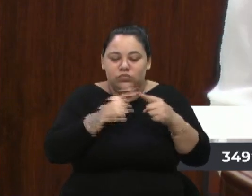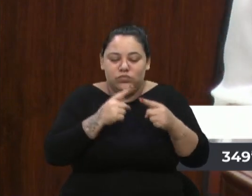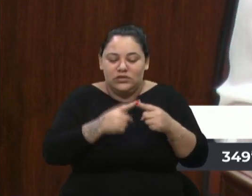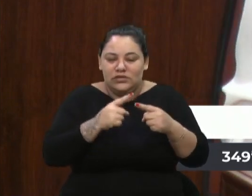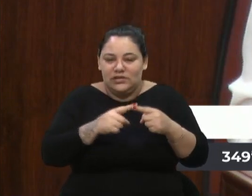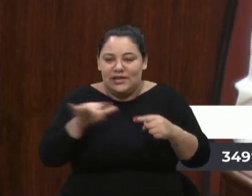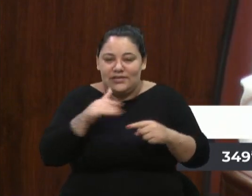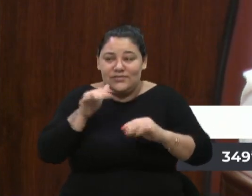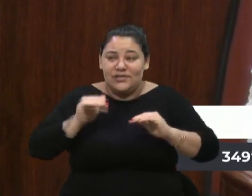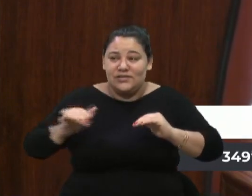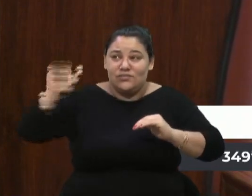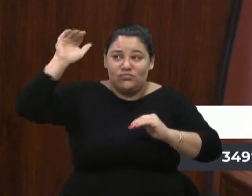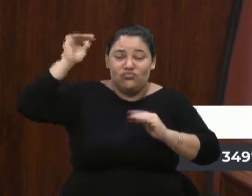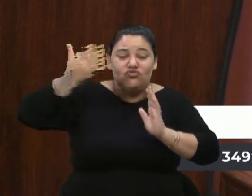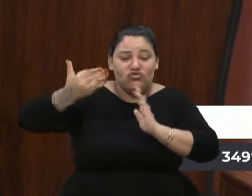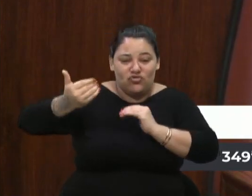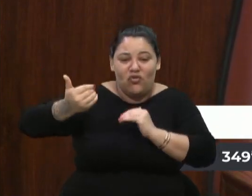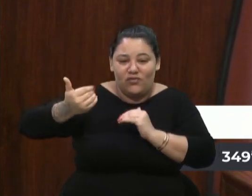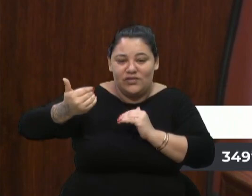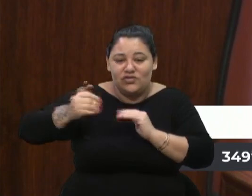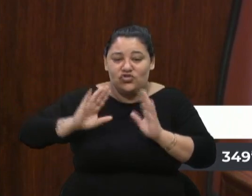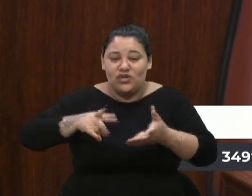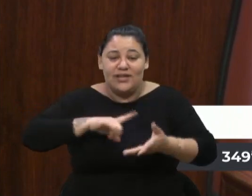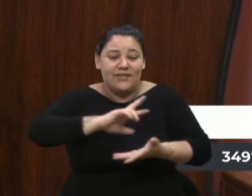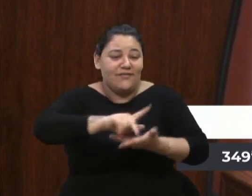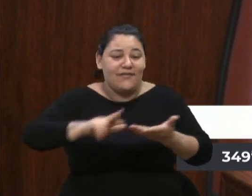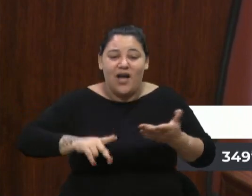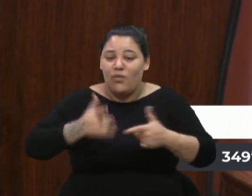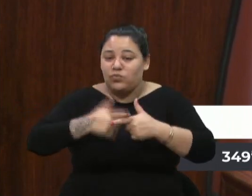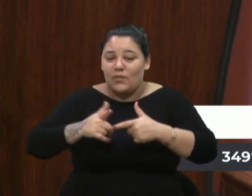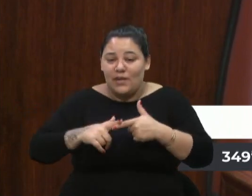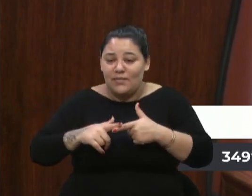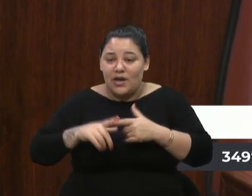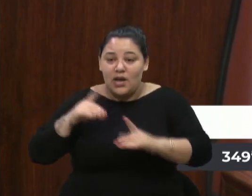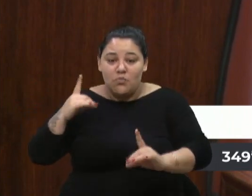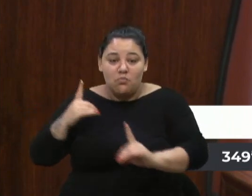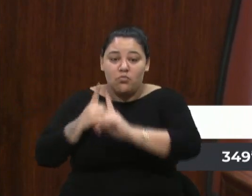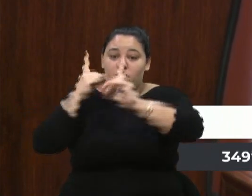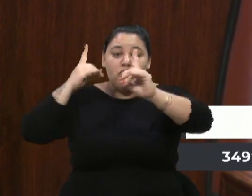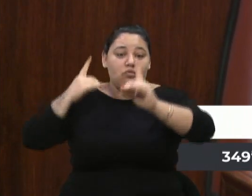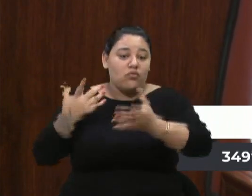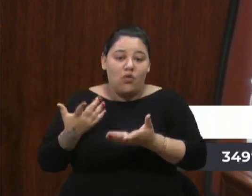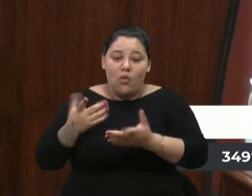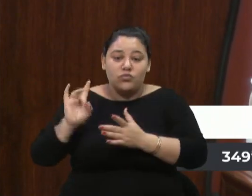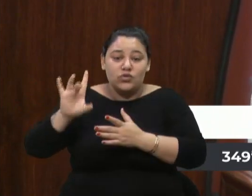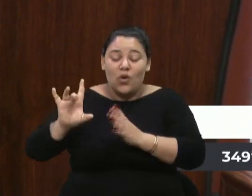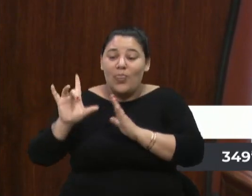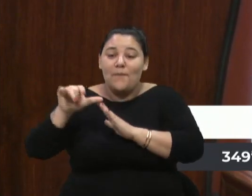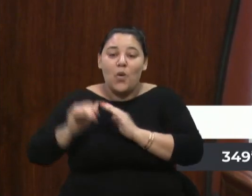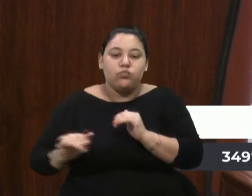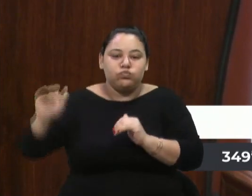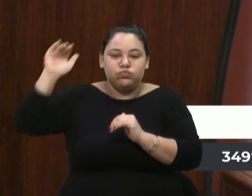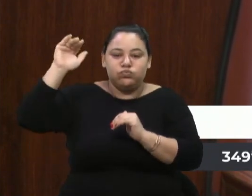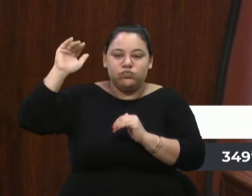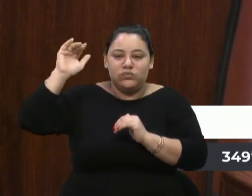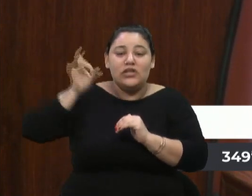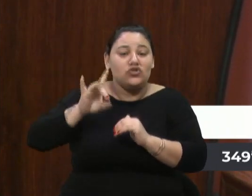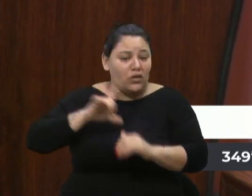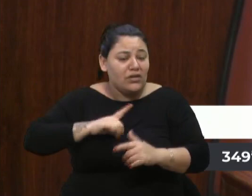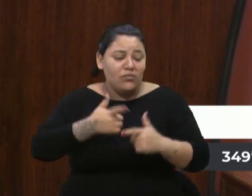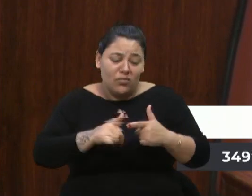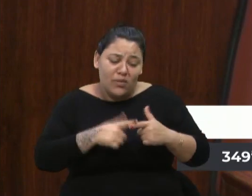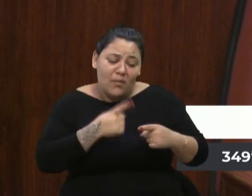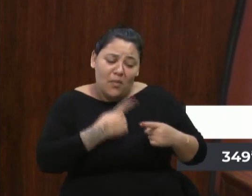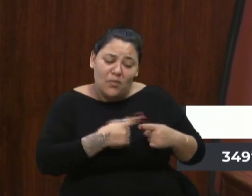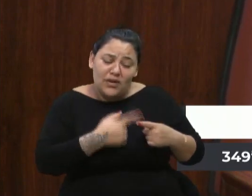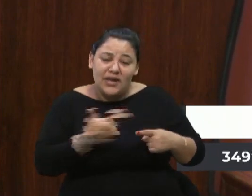na adolescência, com uma série de problemas que só foram acumulados por falta de prevenção, de cuidados,